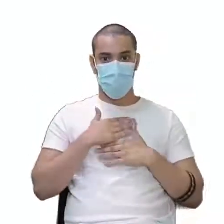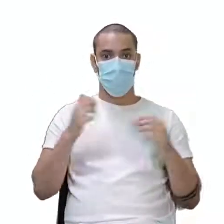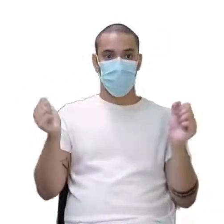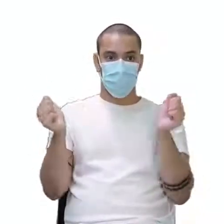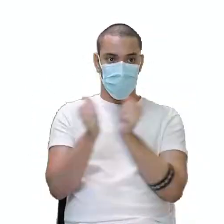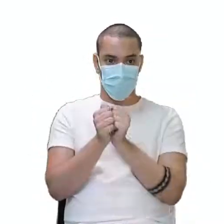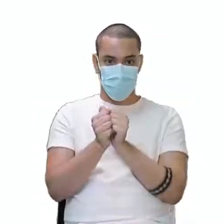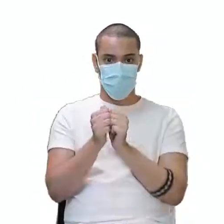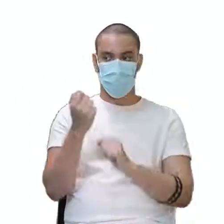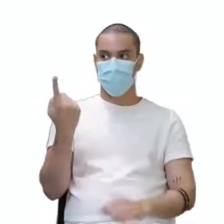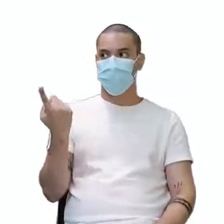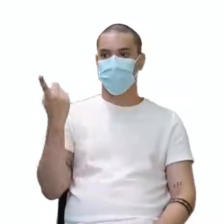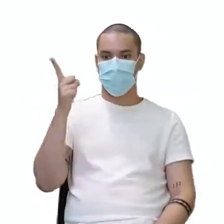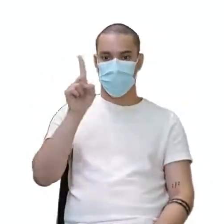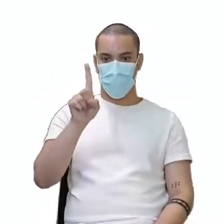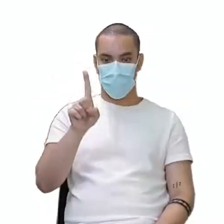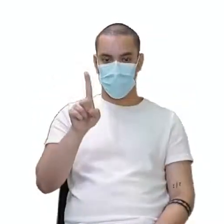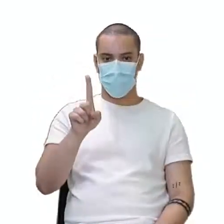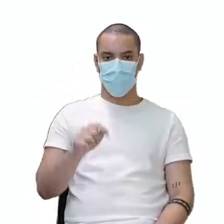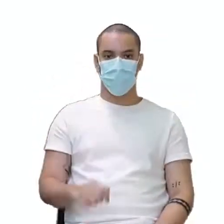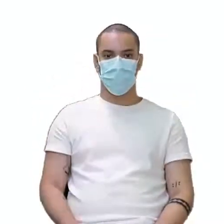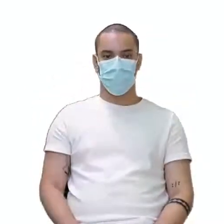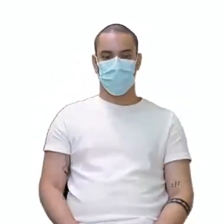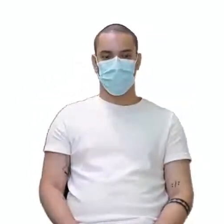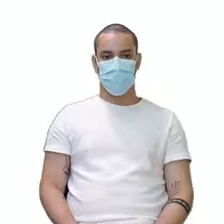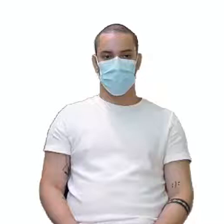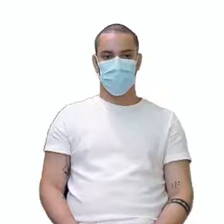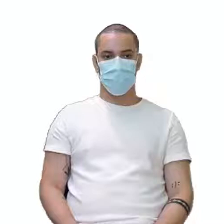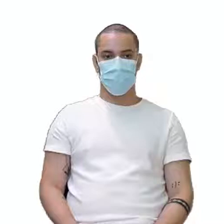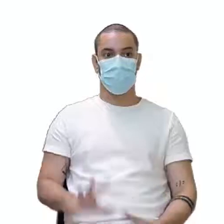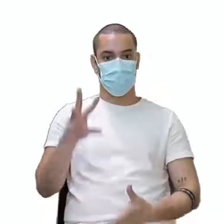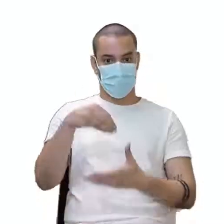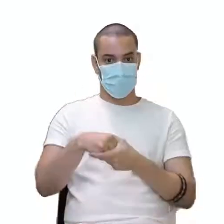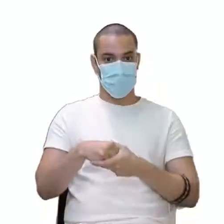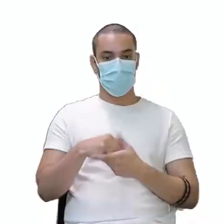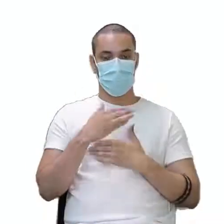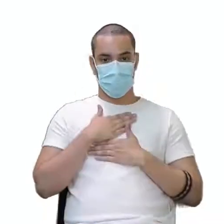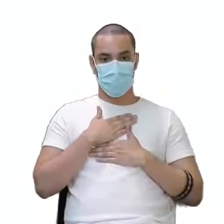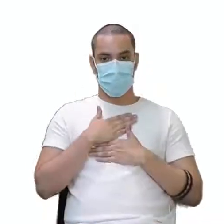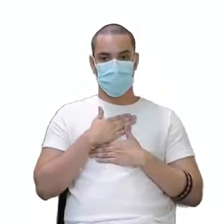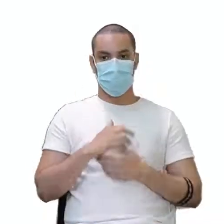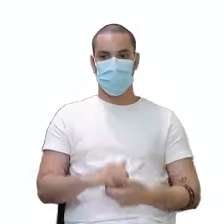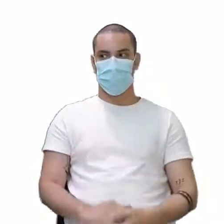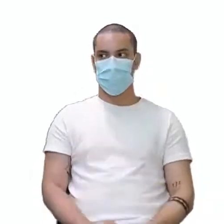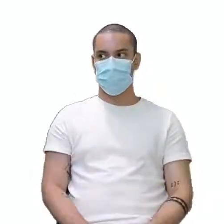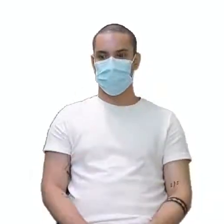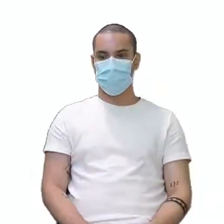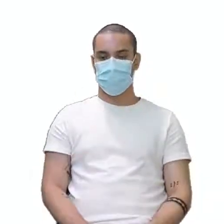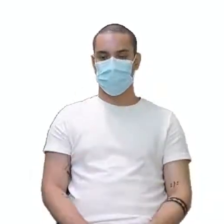colocar aí do lado aí, no slide, eu vou achar bom.